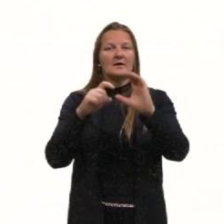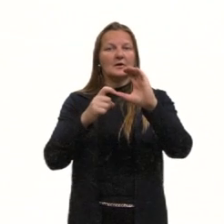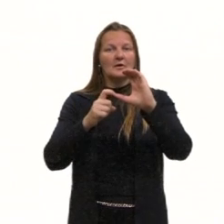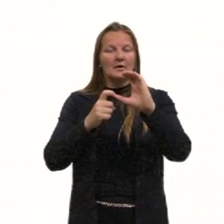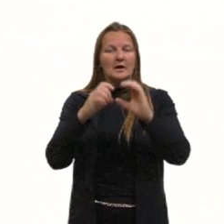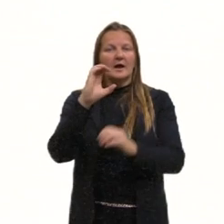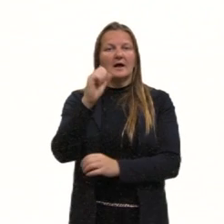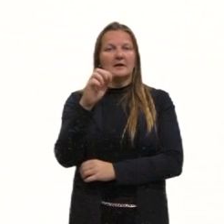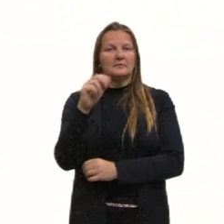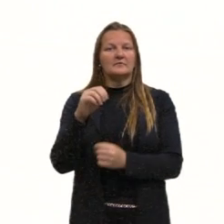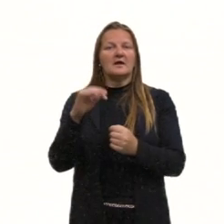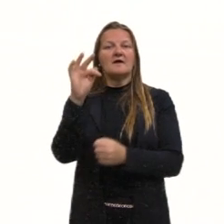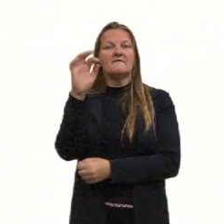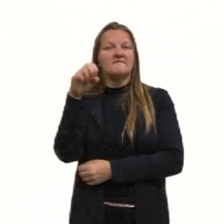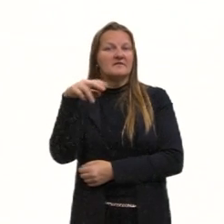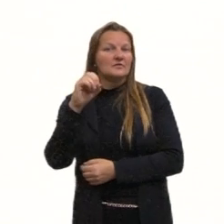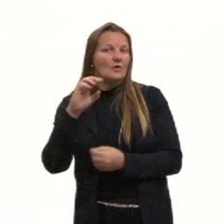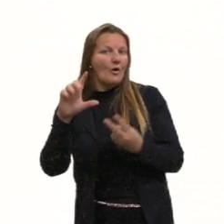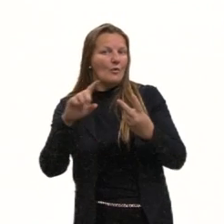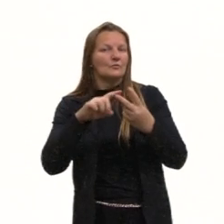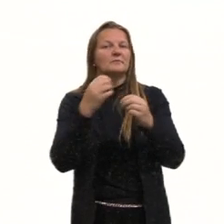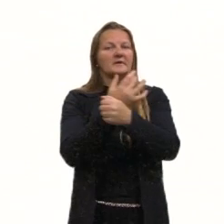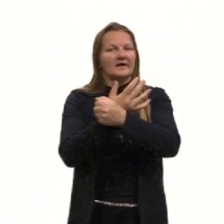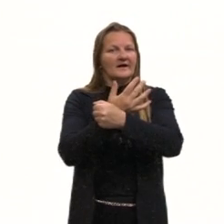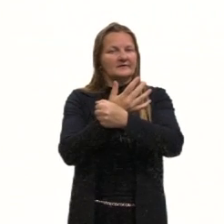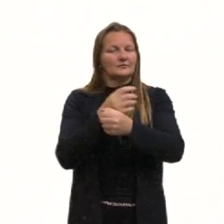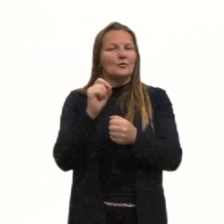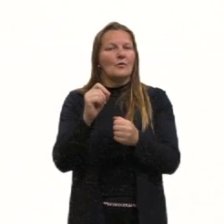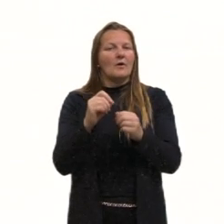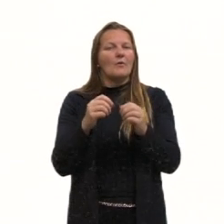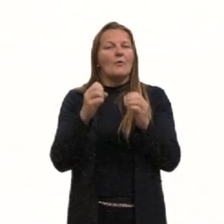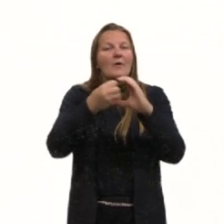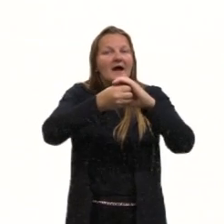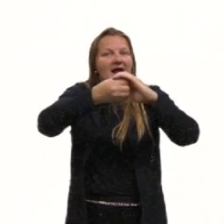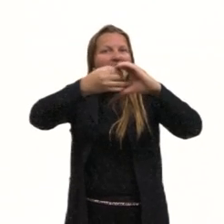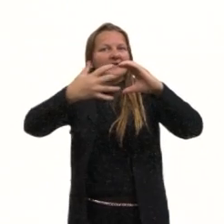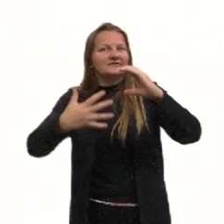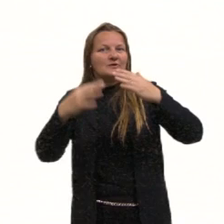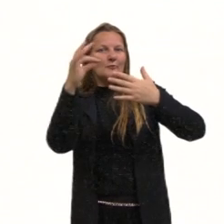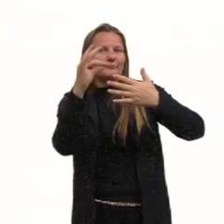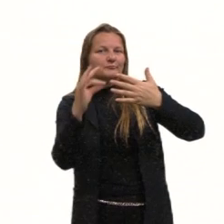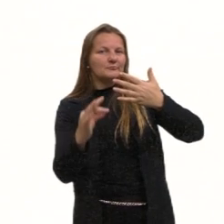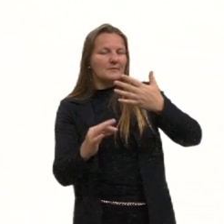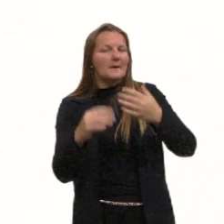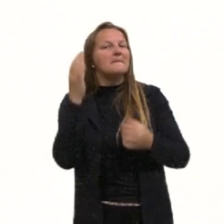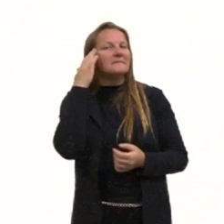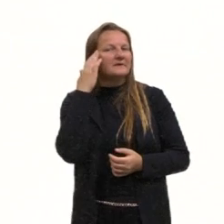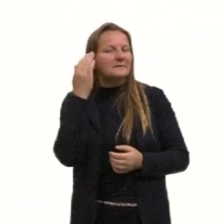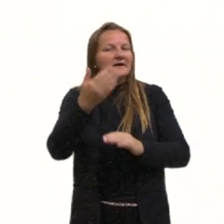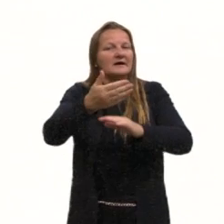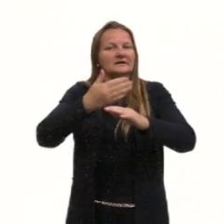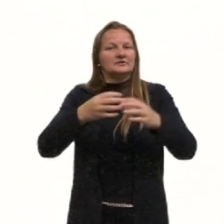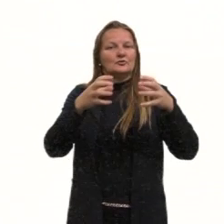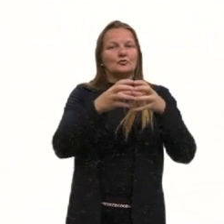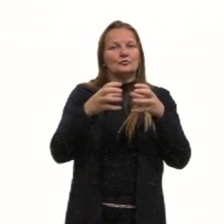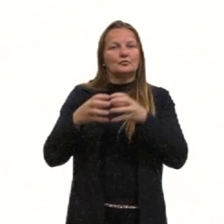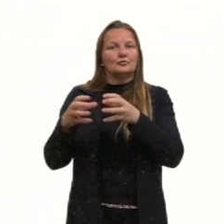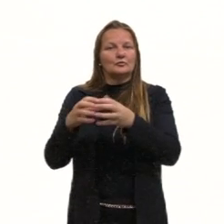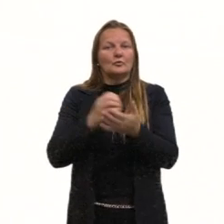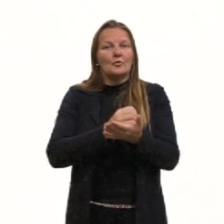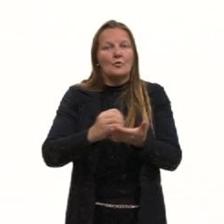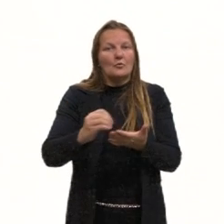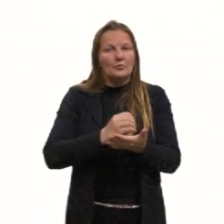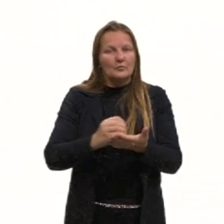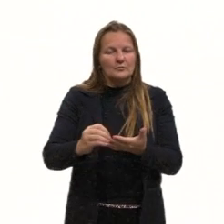um fenol é ácido também então tem que lembrar os caráters básicos e ácidos dos grupos orgânicos